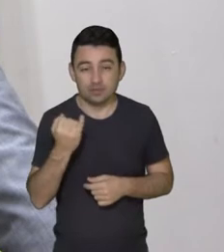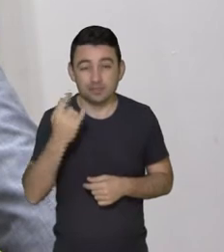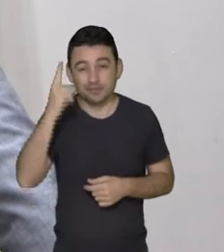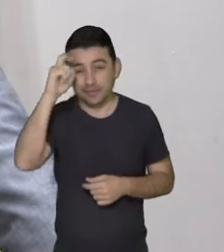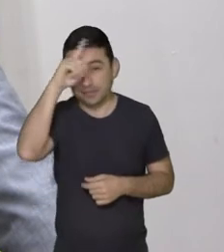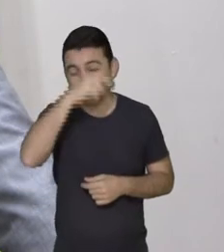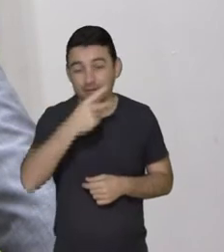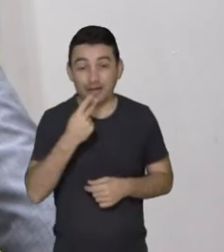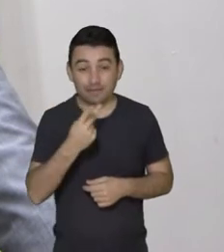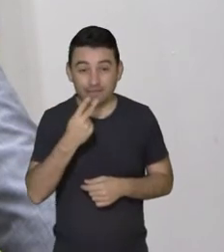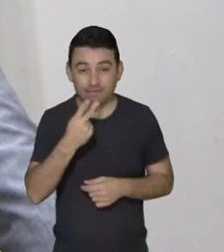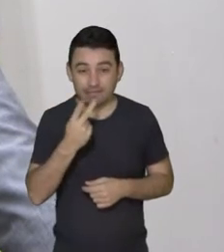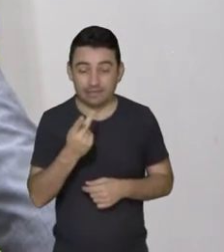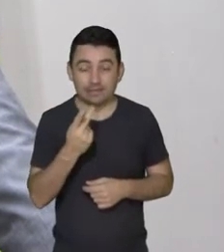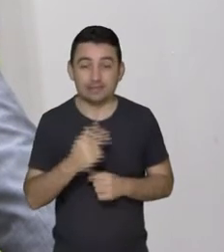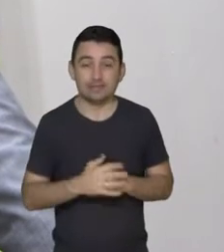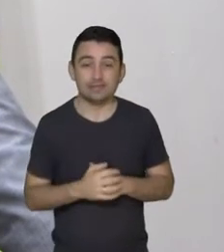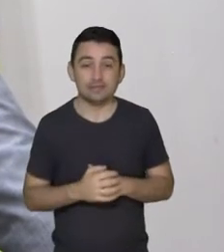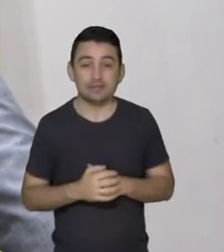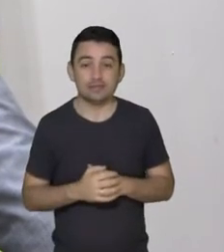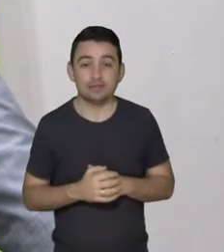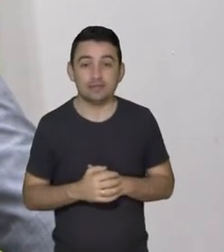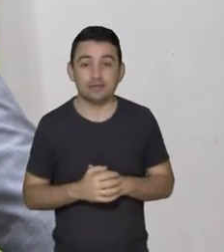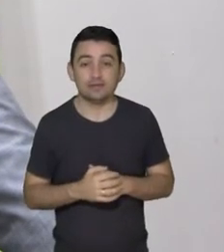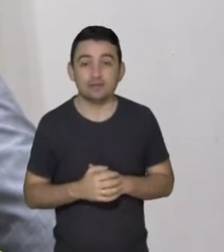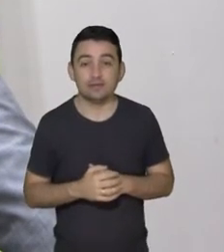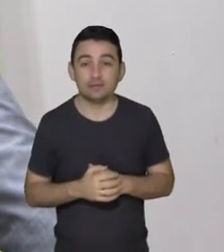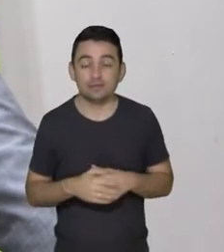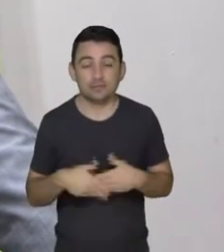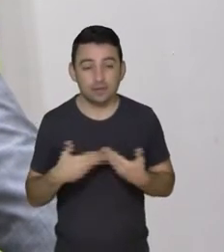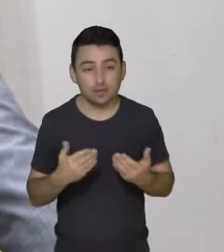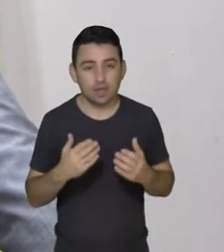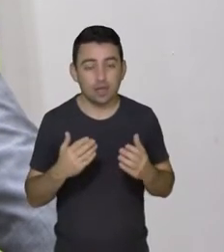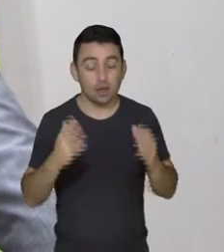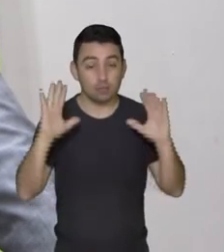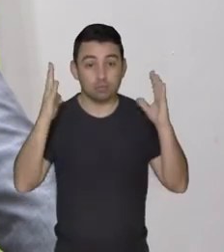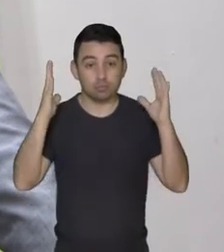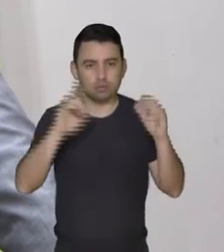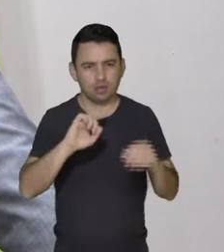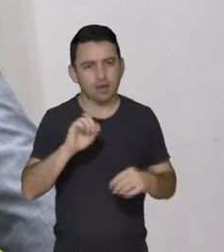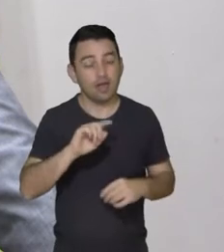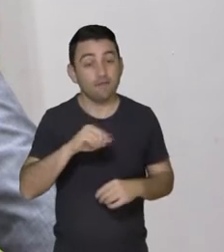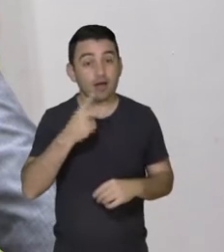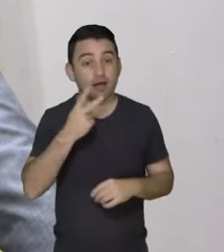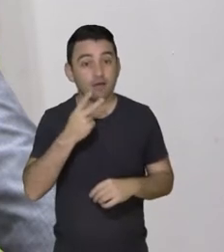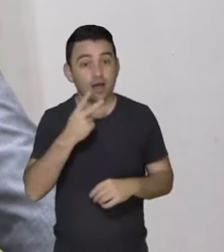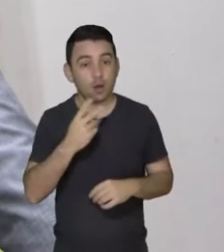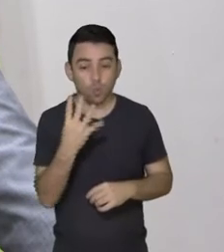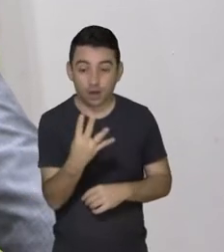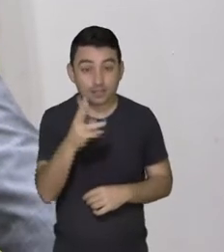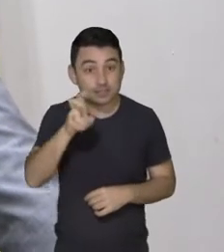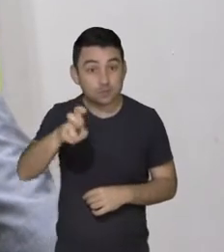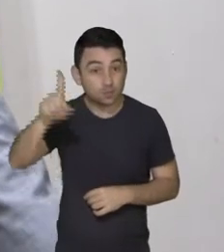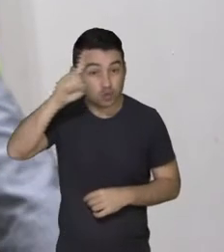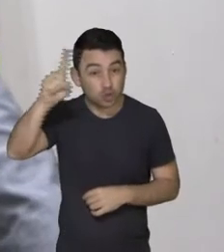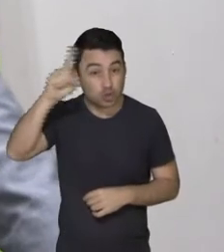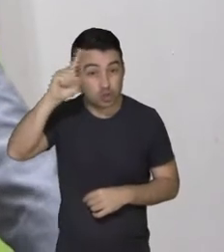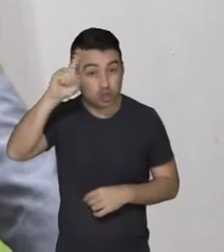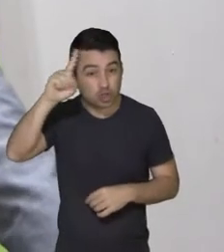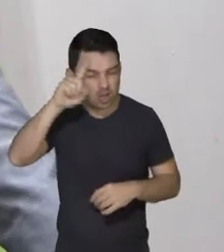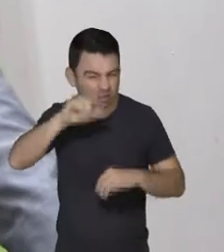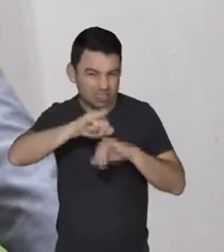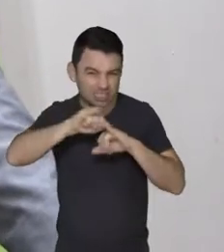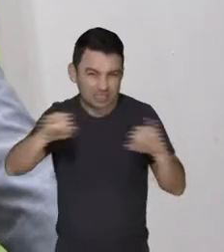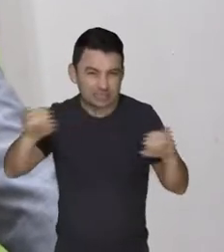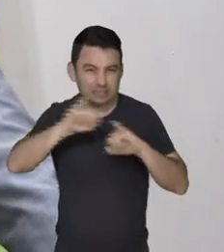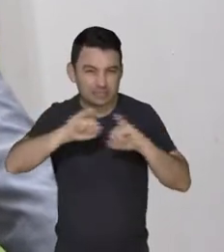funcionando e não foi por comemoração não tá Tarcísio foi de falar mesmo foram 45 dias gritando incessantemente falando